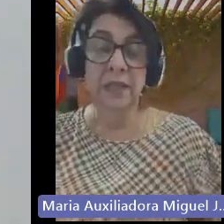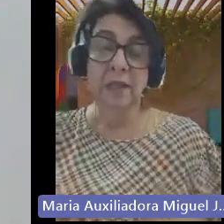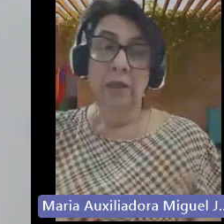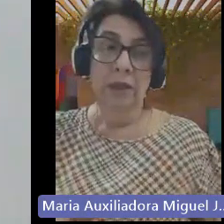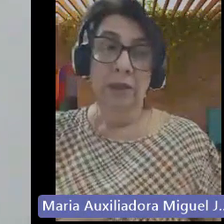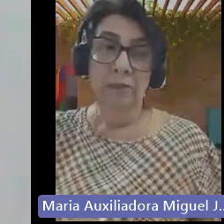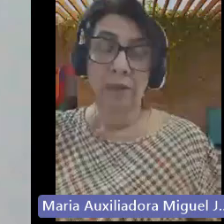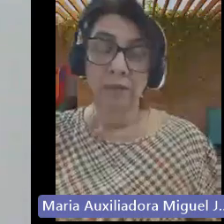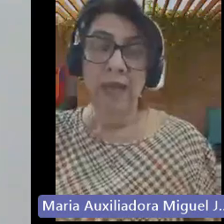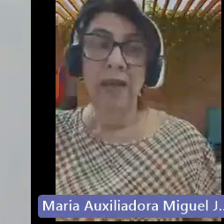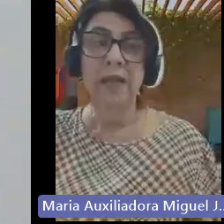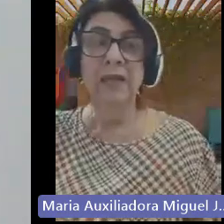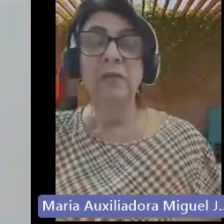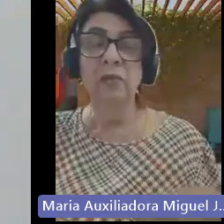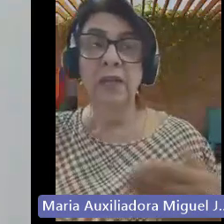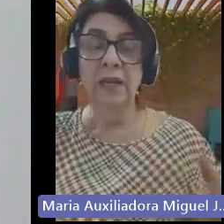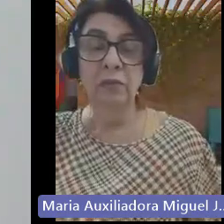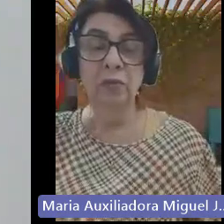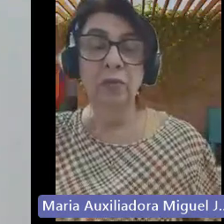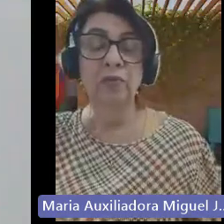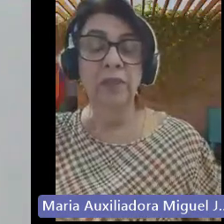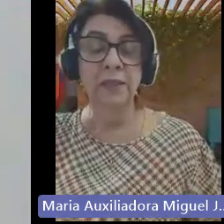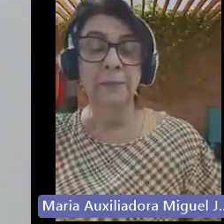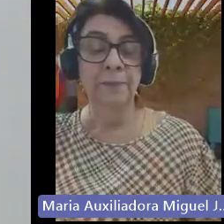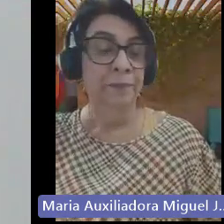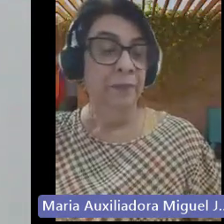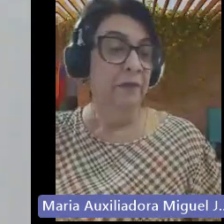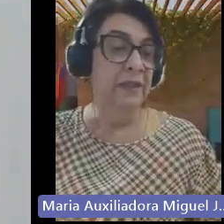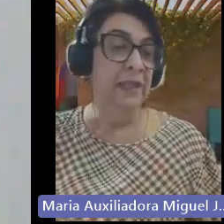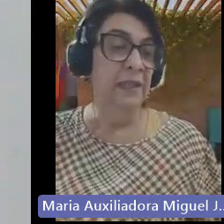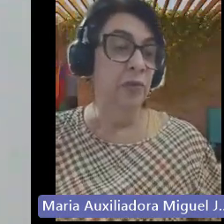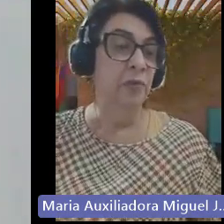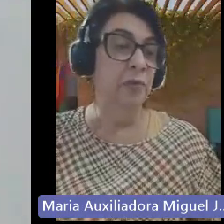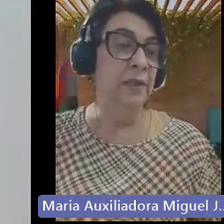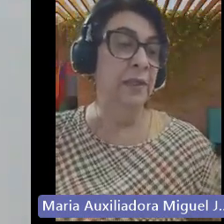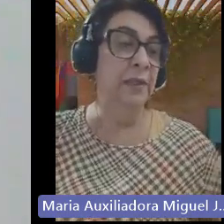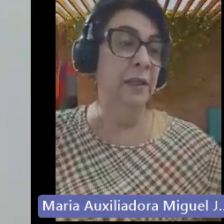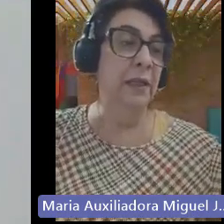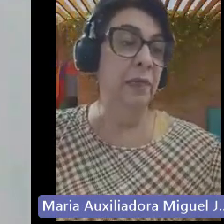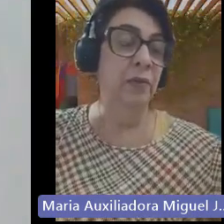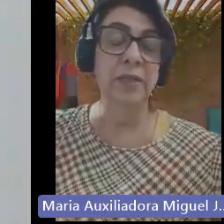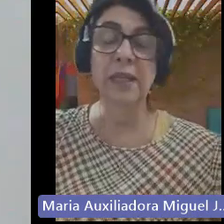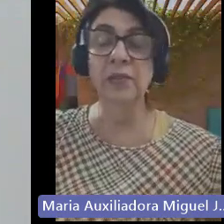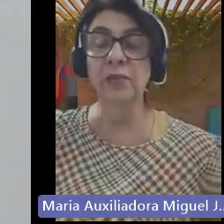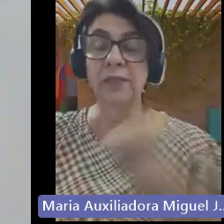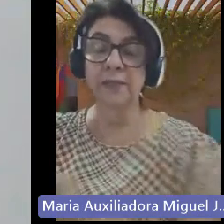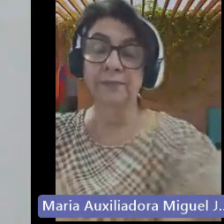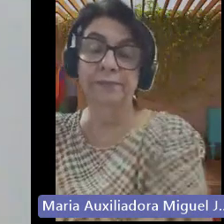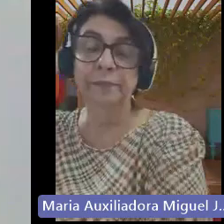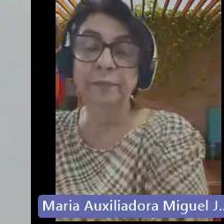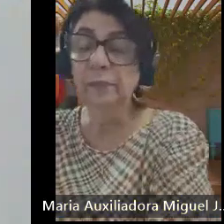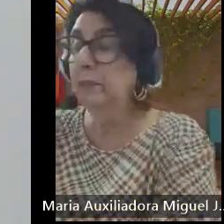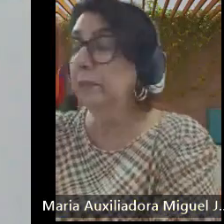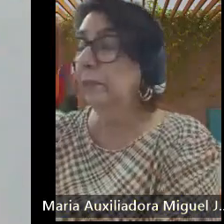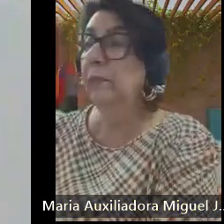vocês perguntarem, colocarem dúvidas, fazerem suas